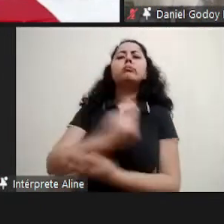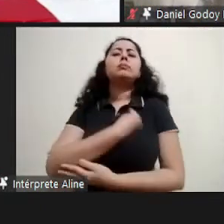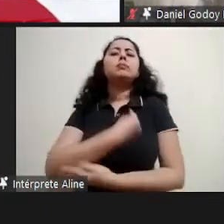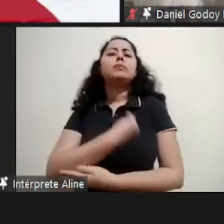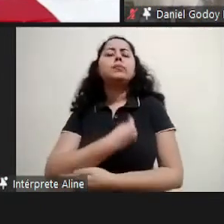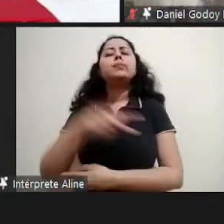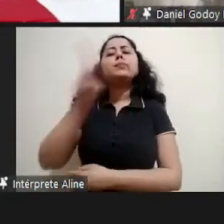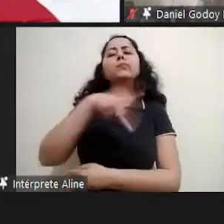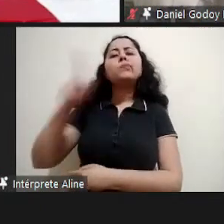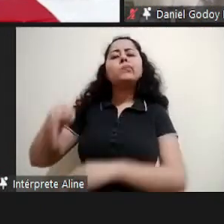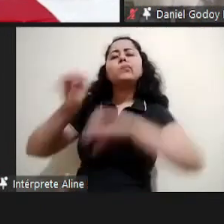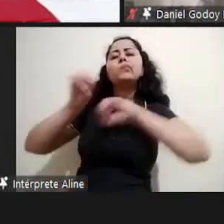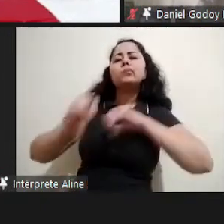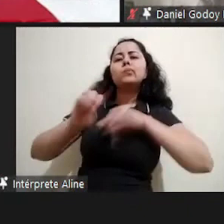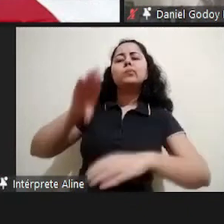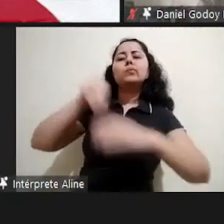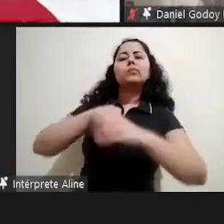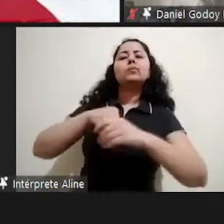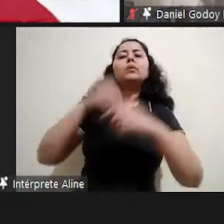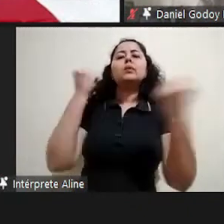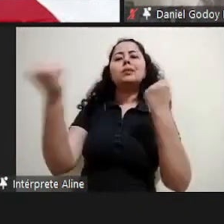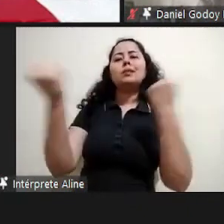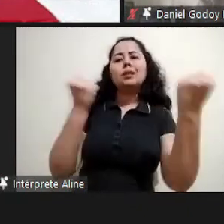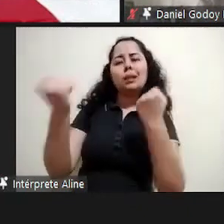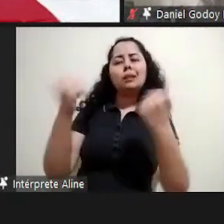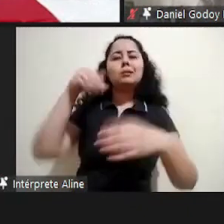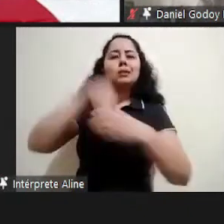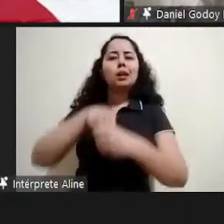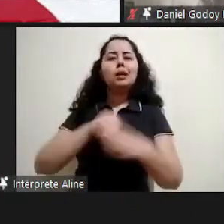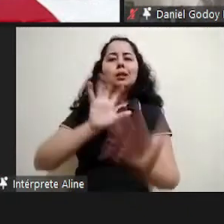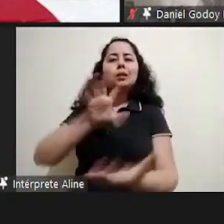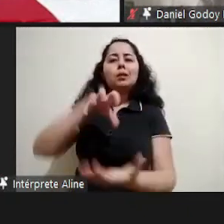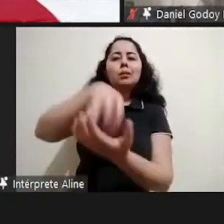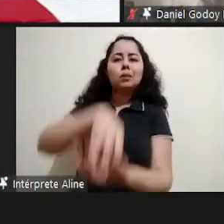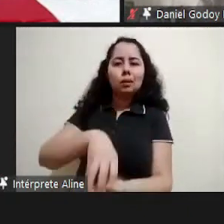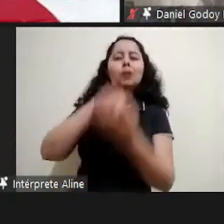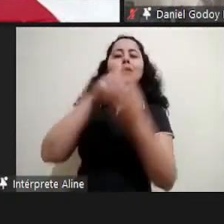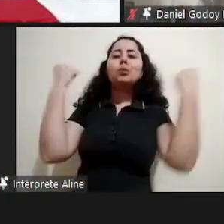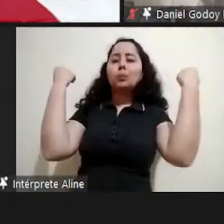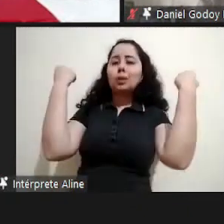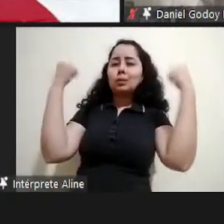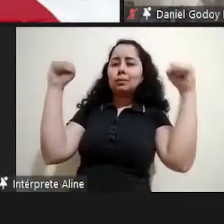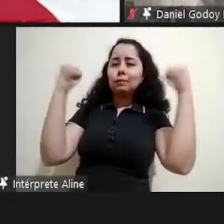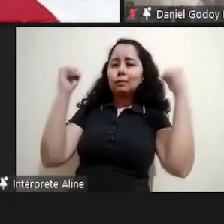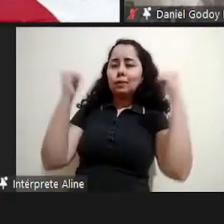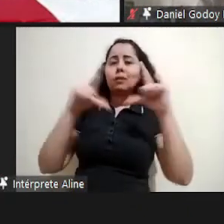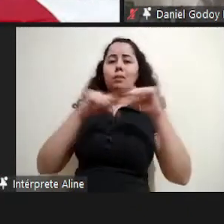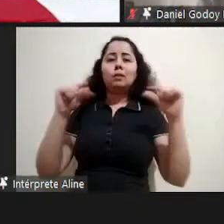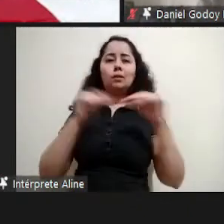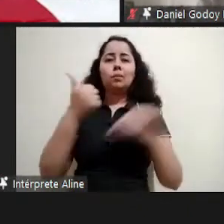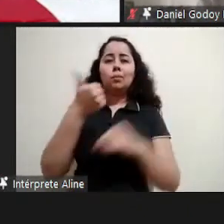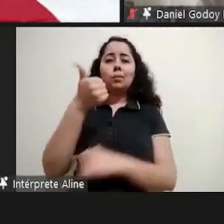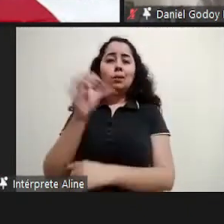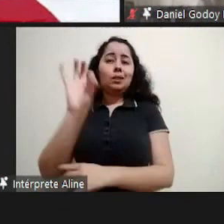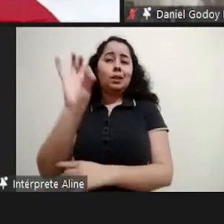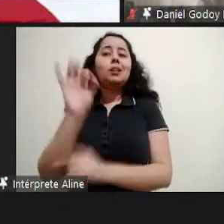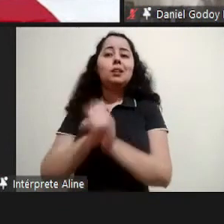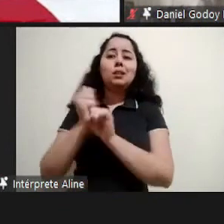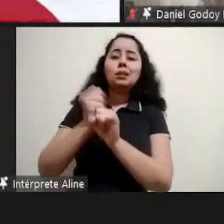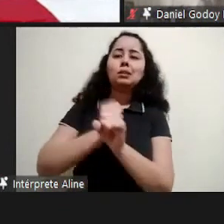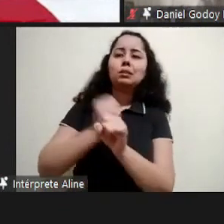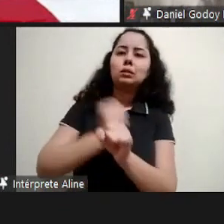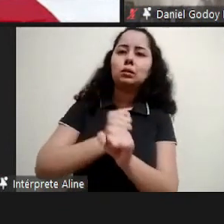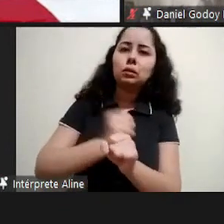do Departamento de Educação Física da UFJF. Por 10 anos, foi árbitro nacional da Confederação Brasileira de Ginástica